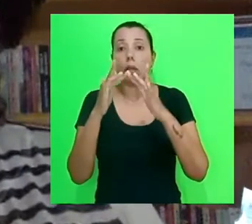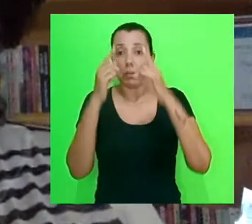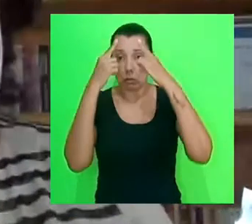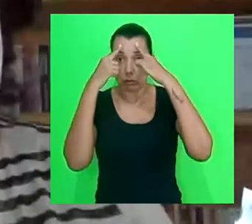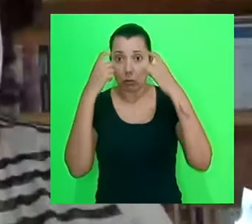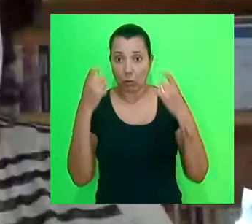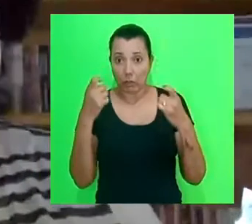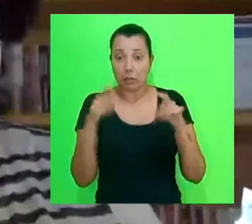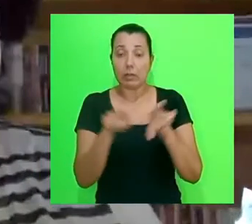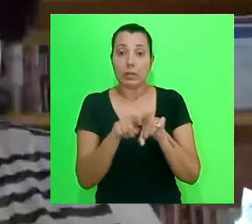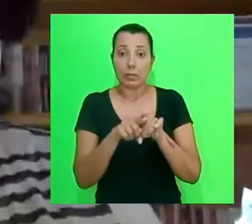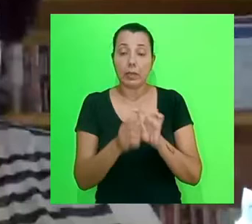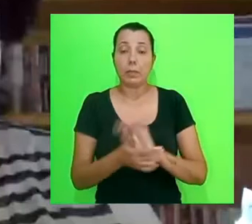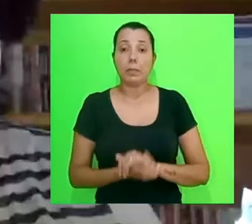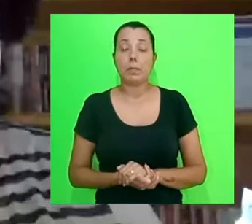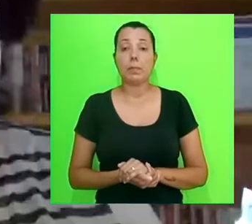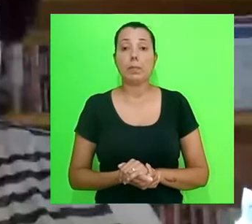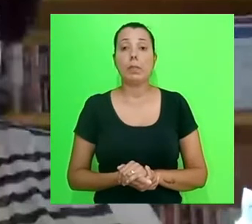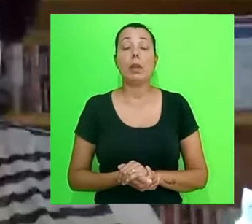estão extremamente